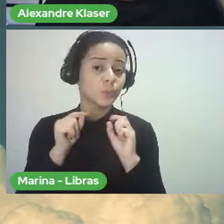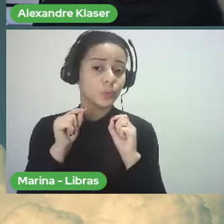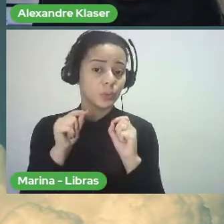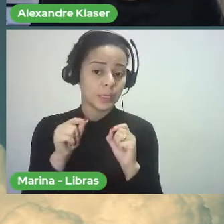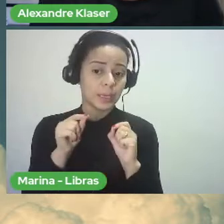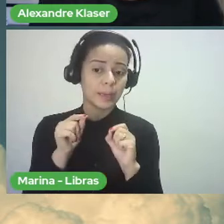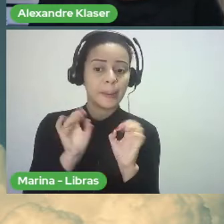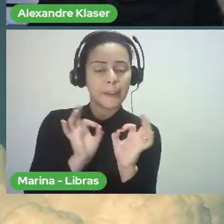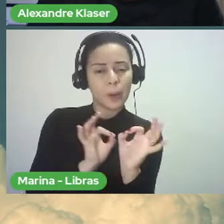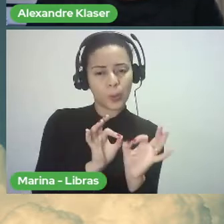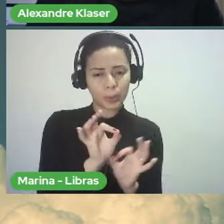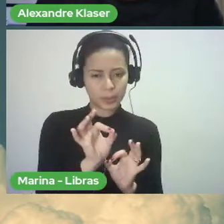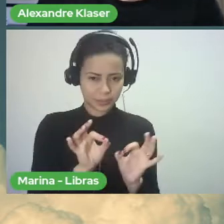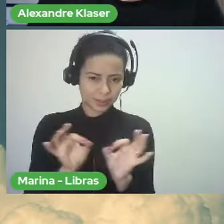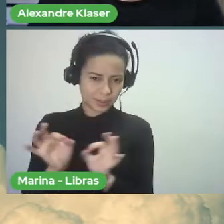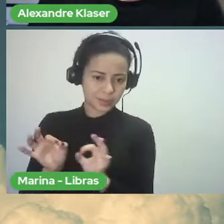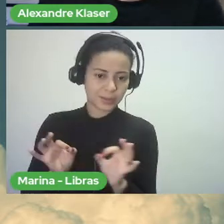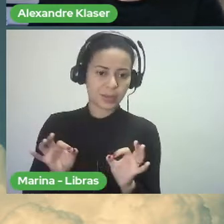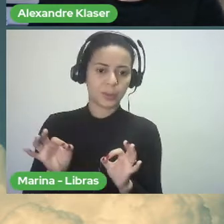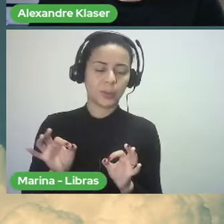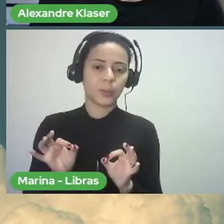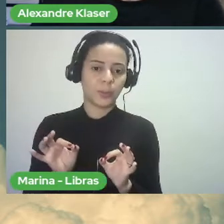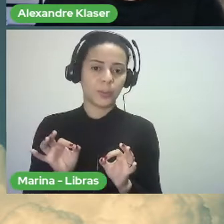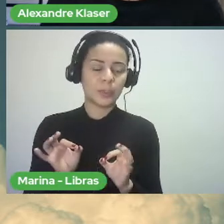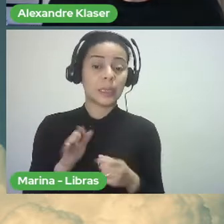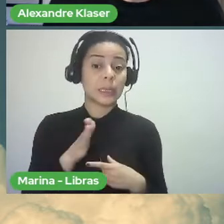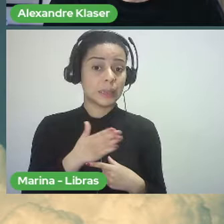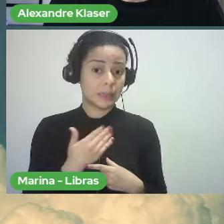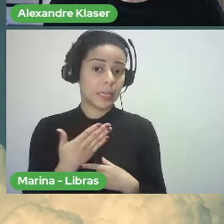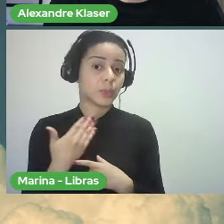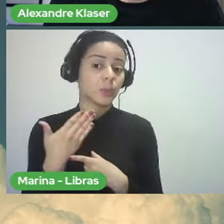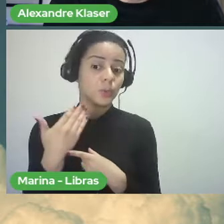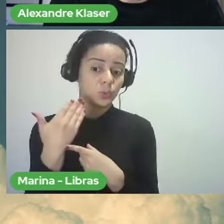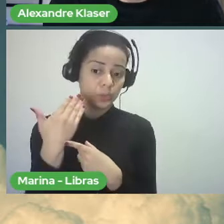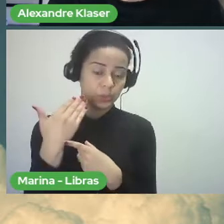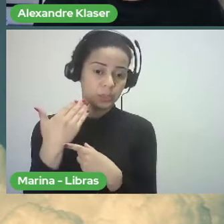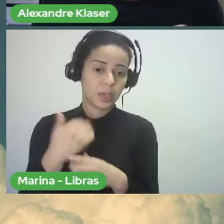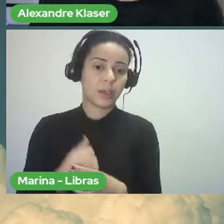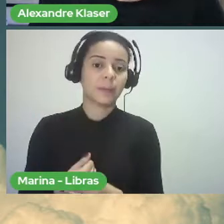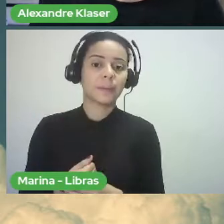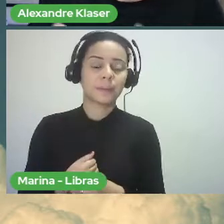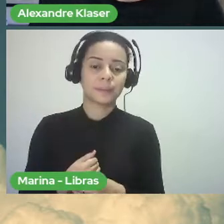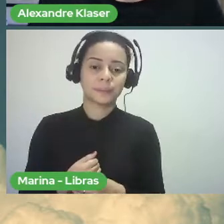para que consiga, através de tecnologias digitais, dar respostas